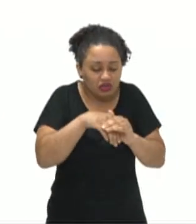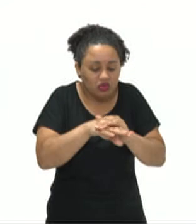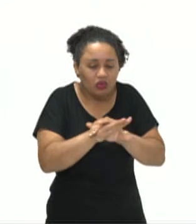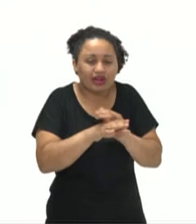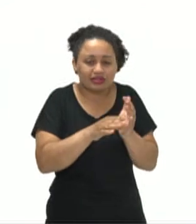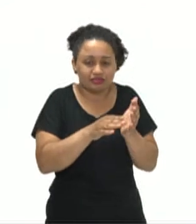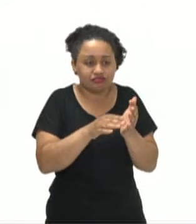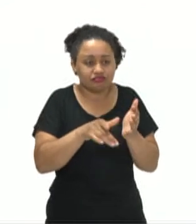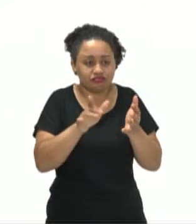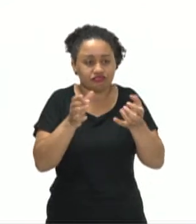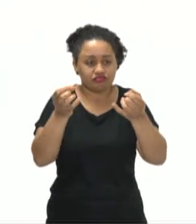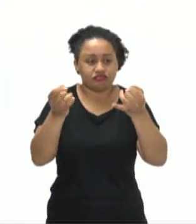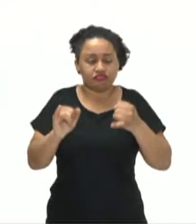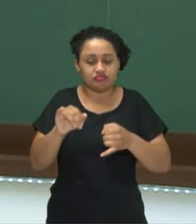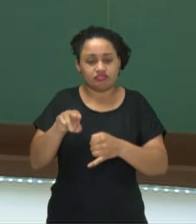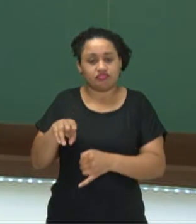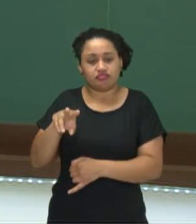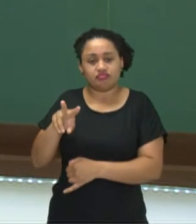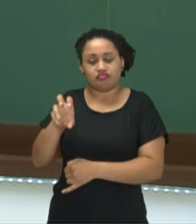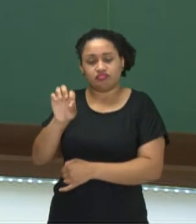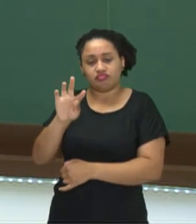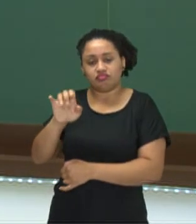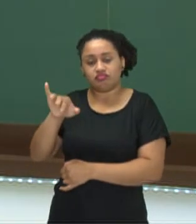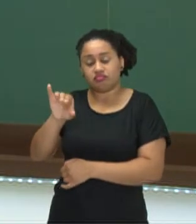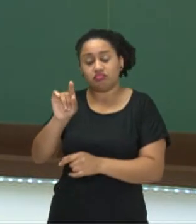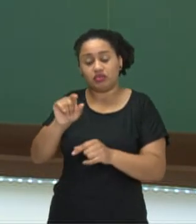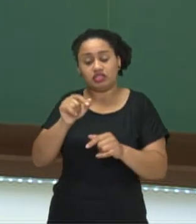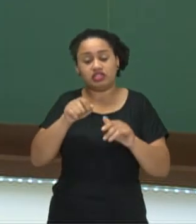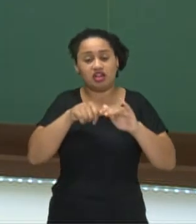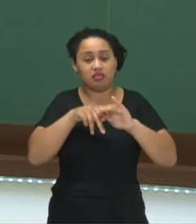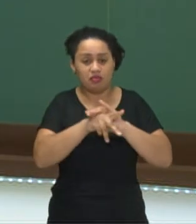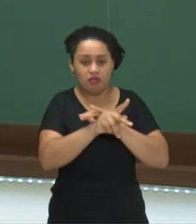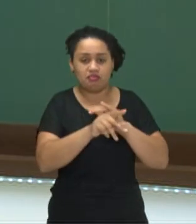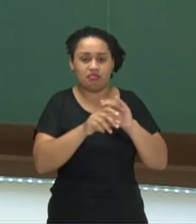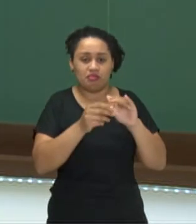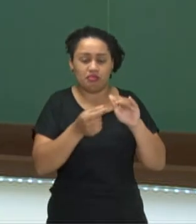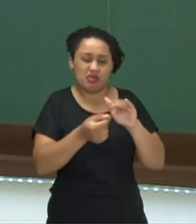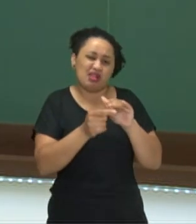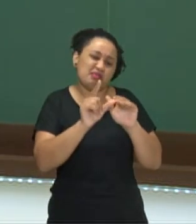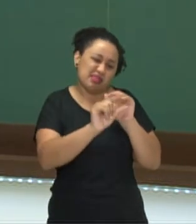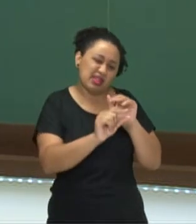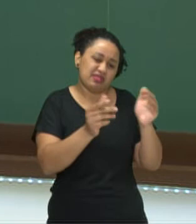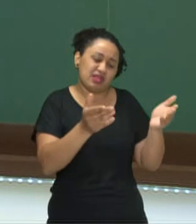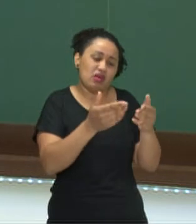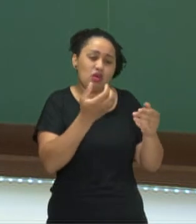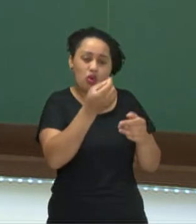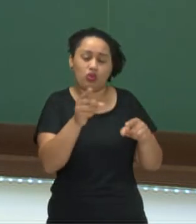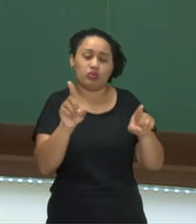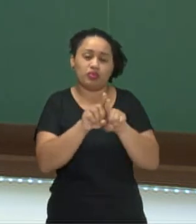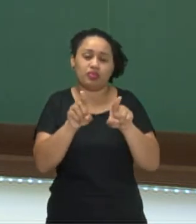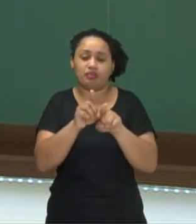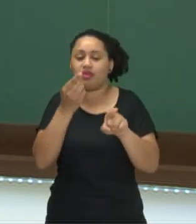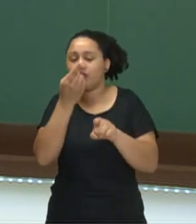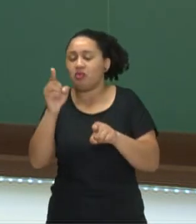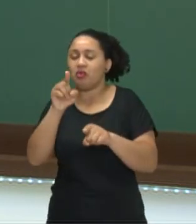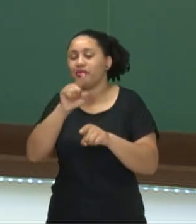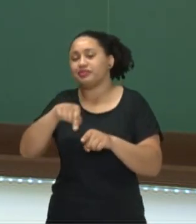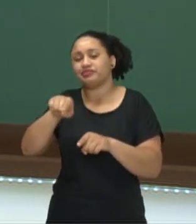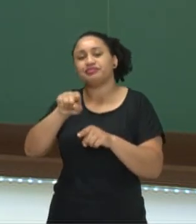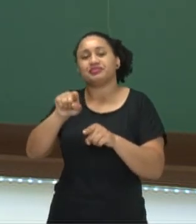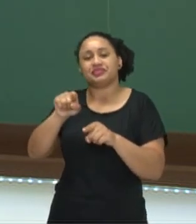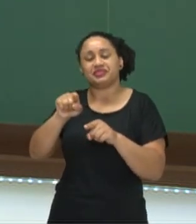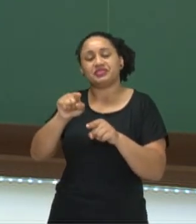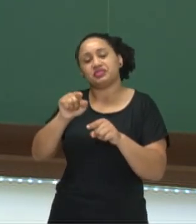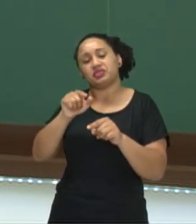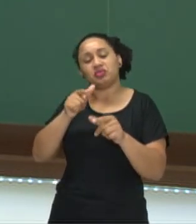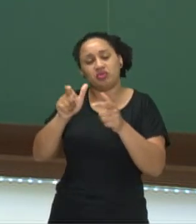como a gente já comentou, né? Pode ser uma poupança, que hoje em dia ela está rendendo menos, ou pode utilizar outras